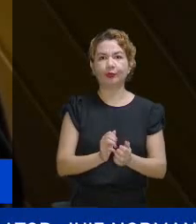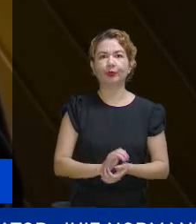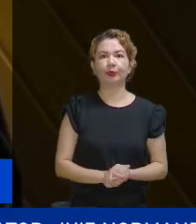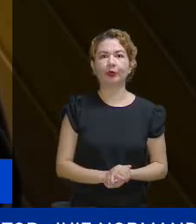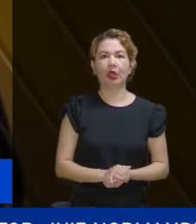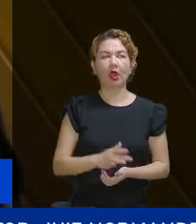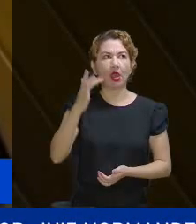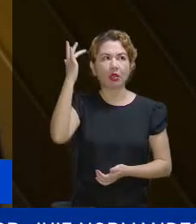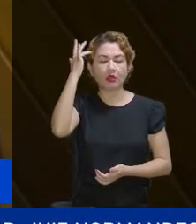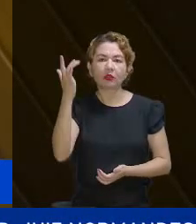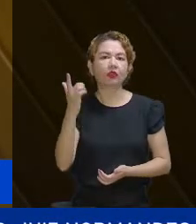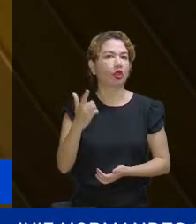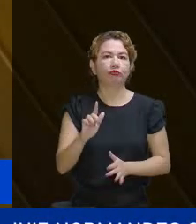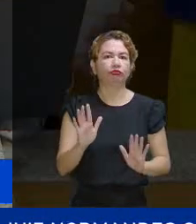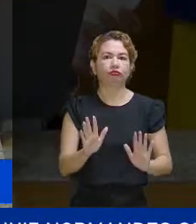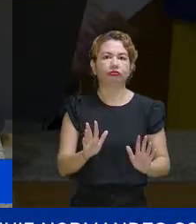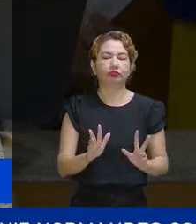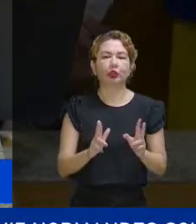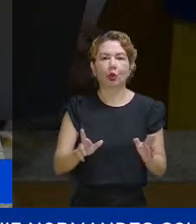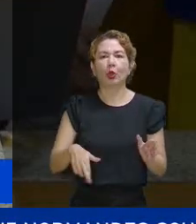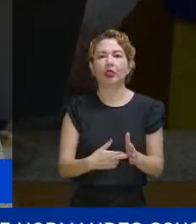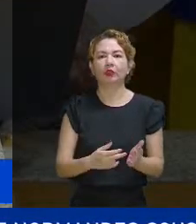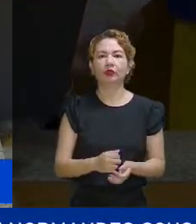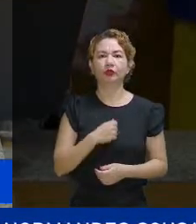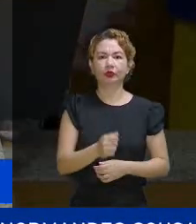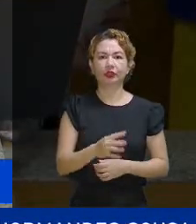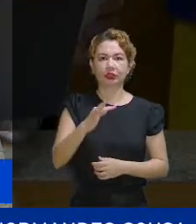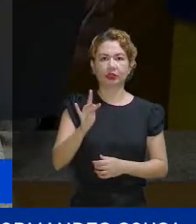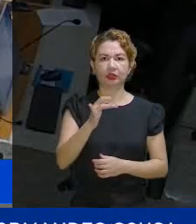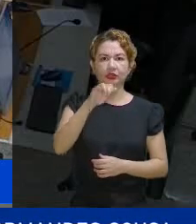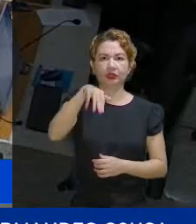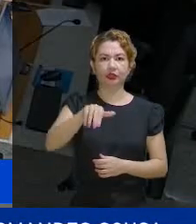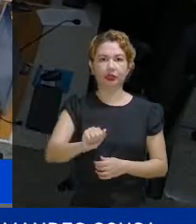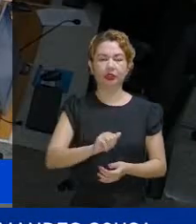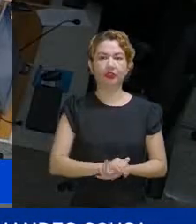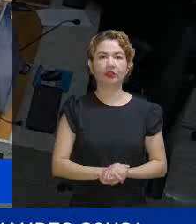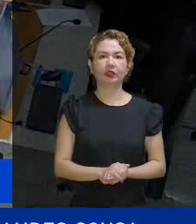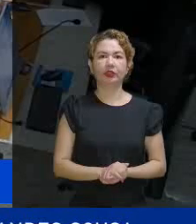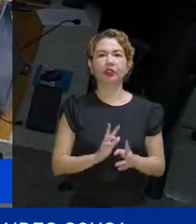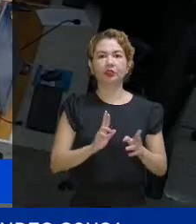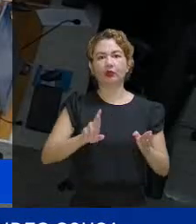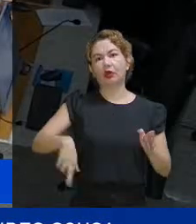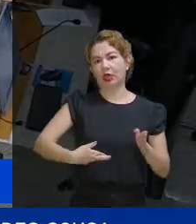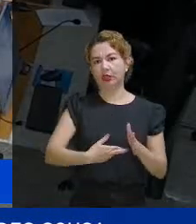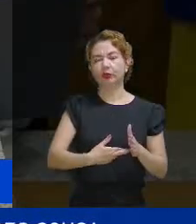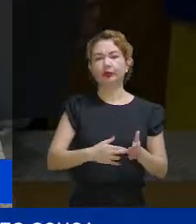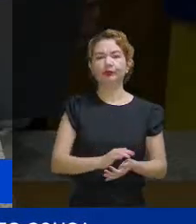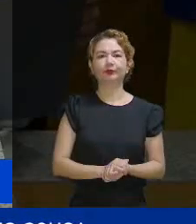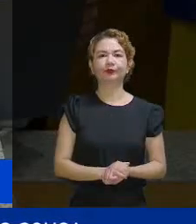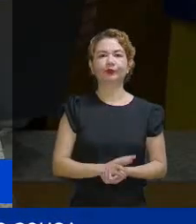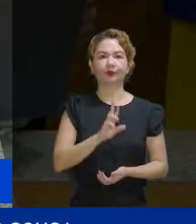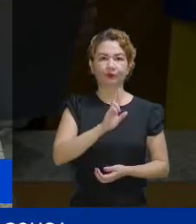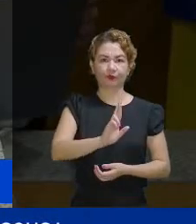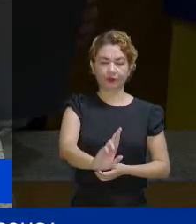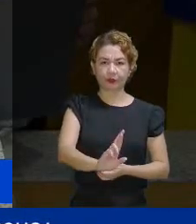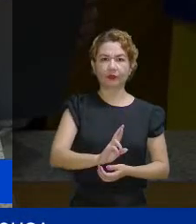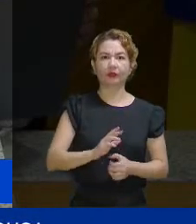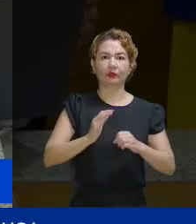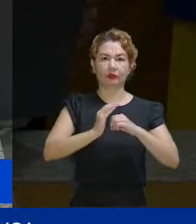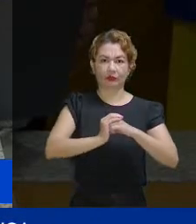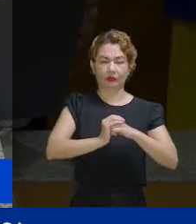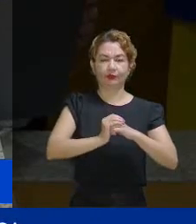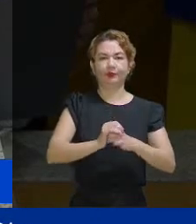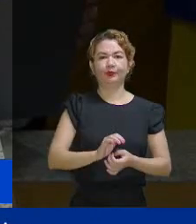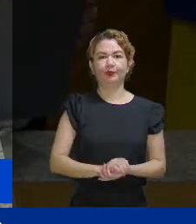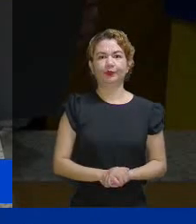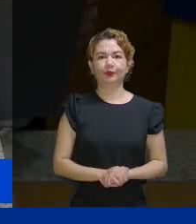de teratologia na decisão atacada. Foco no desembargador Carmo Antônio. Com o relator, presidente. Decisão. O Tribunal Regional